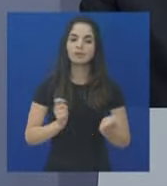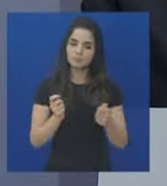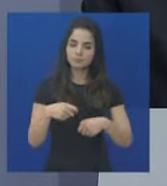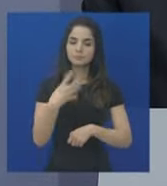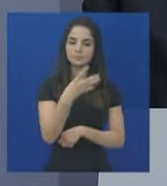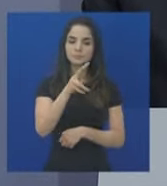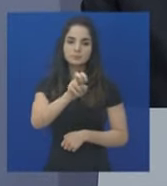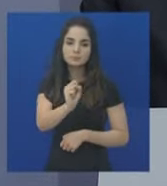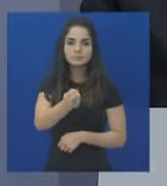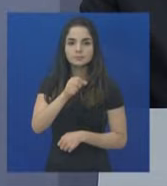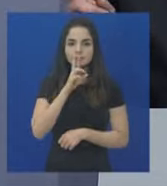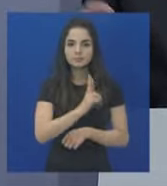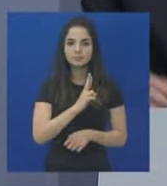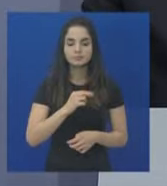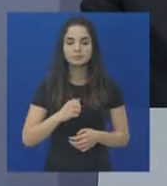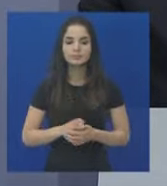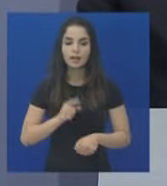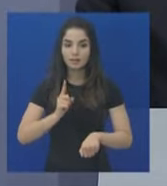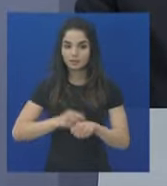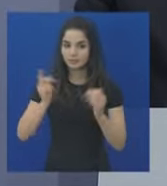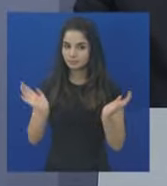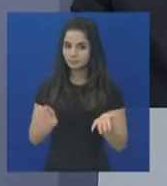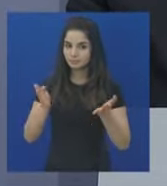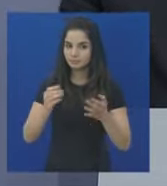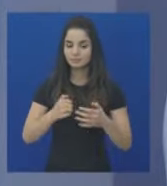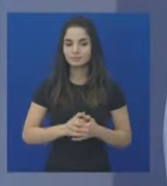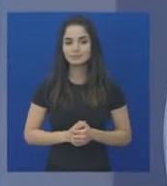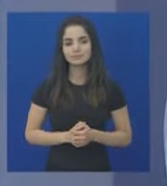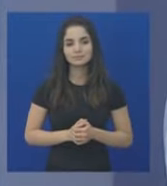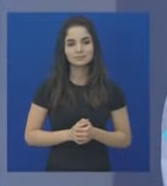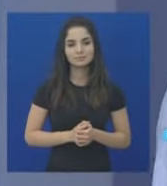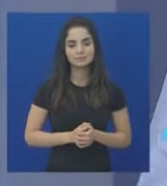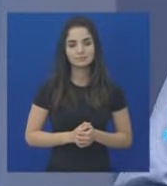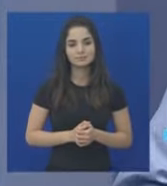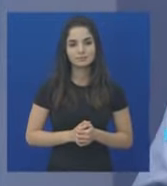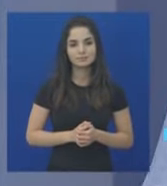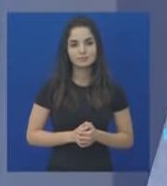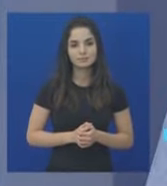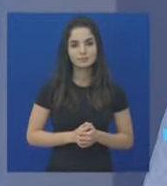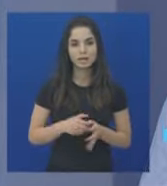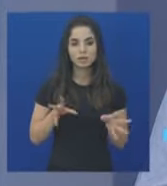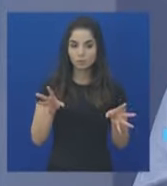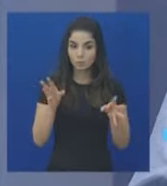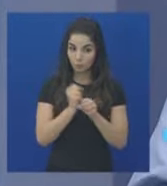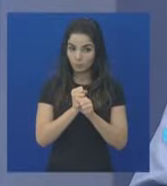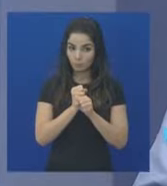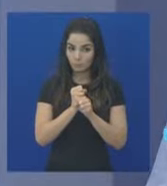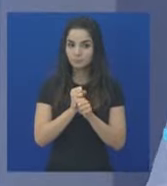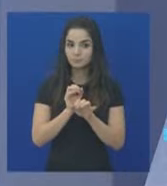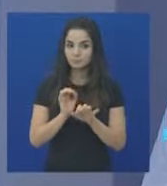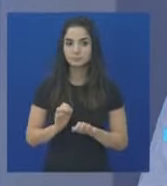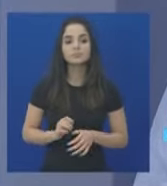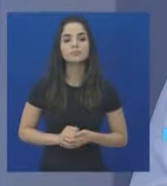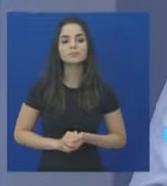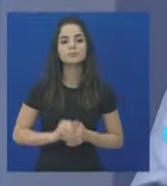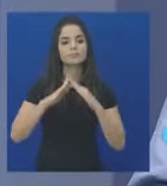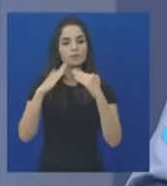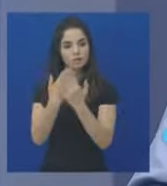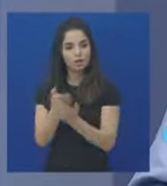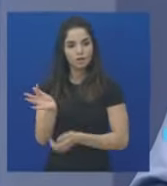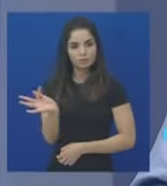segundos para a réplica. Seu tempo a partir de agora, candidato. Só complementando, escolas funcionando,